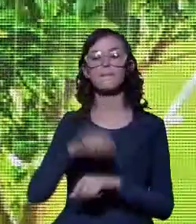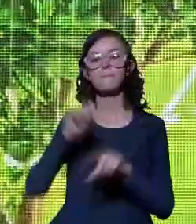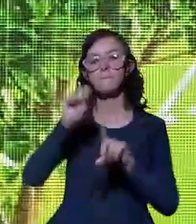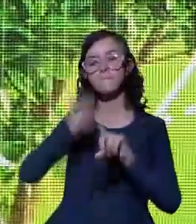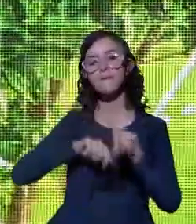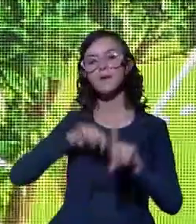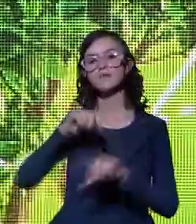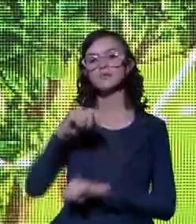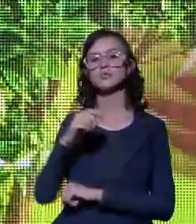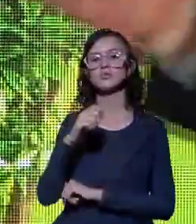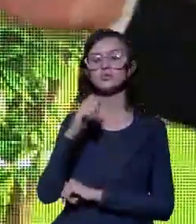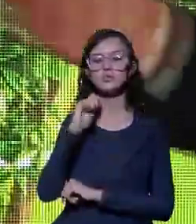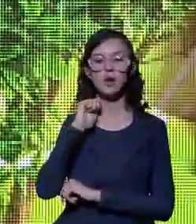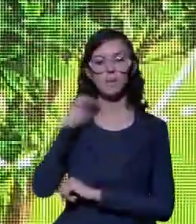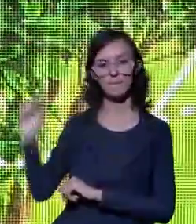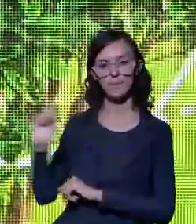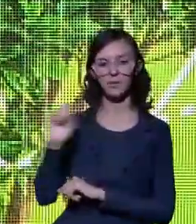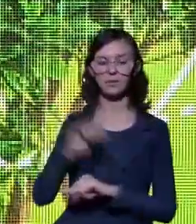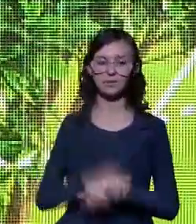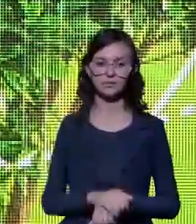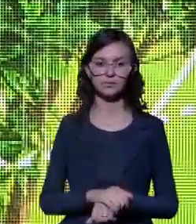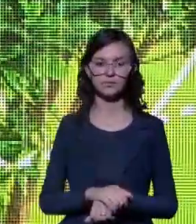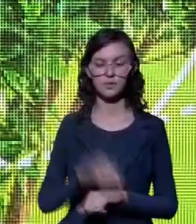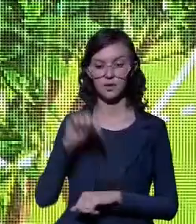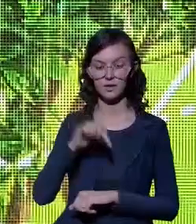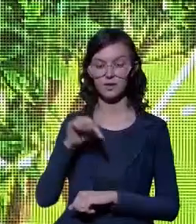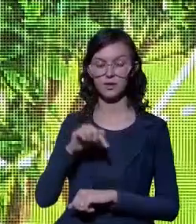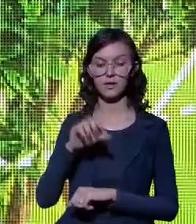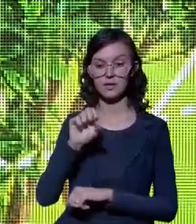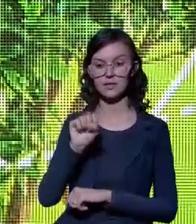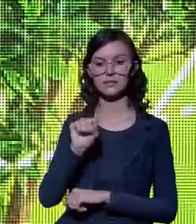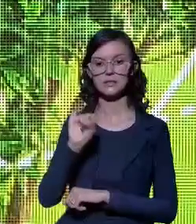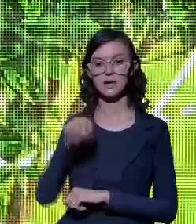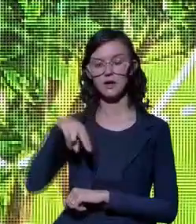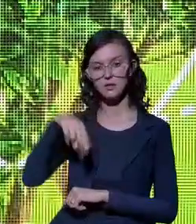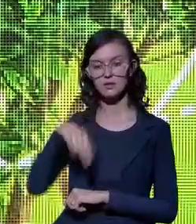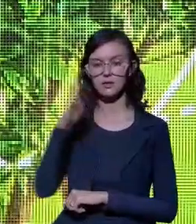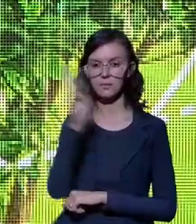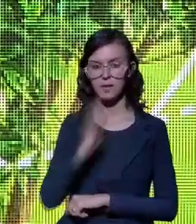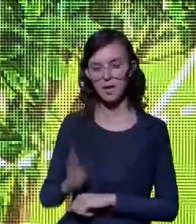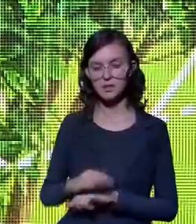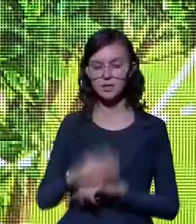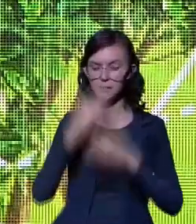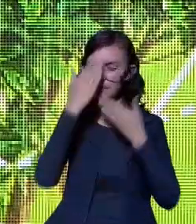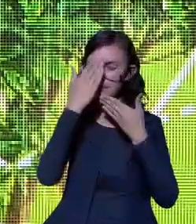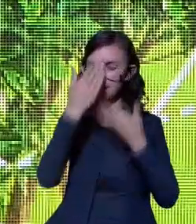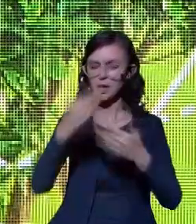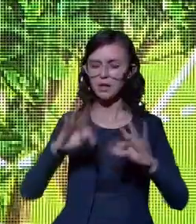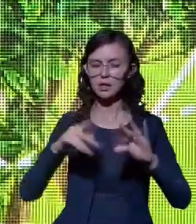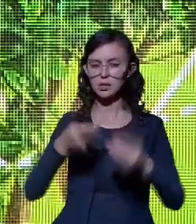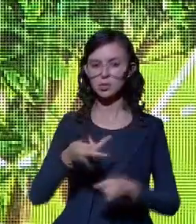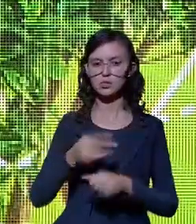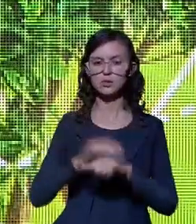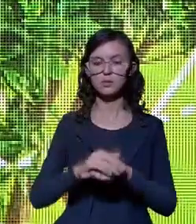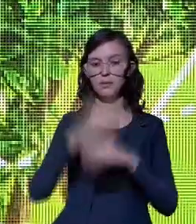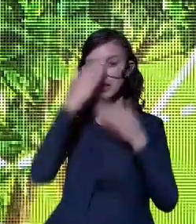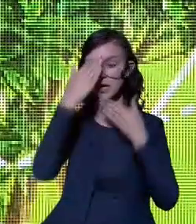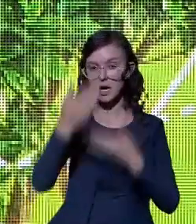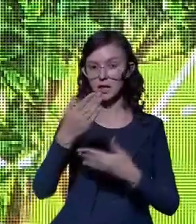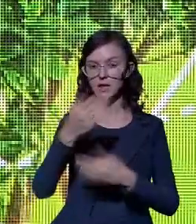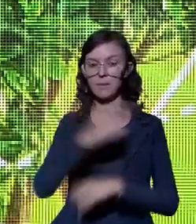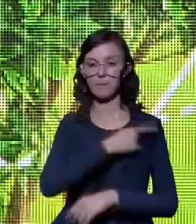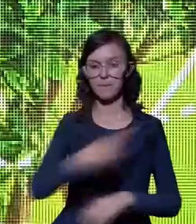no próximo mês, na sede da SAIM, aqui em Brasília. Obrigado a todos. Agradecer a nossa presidente Jeanette,